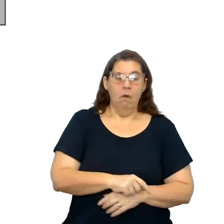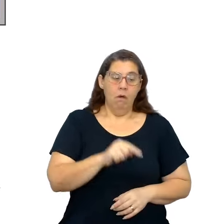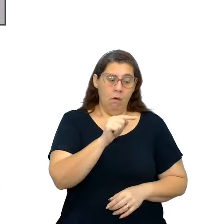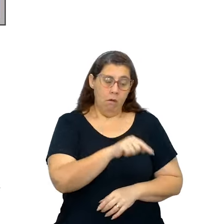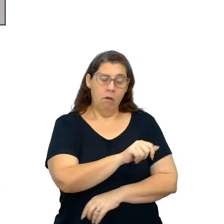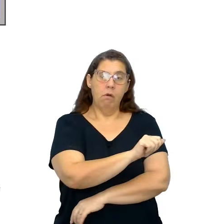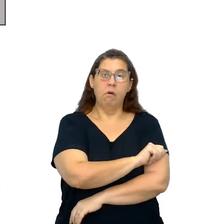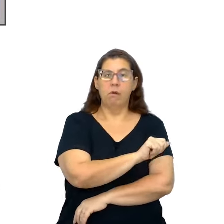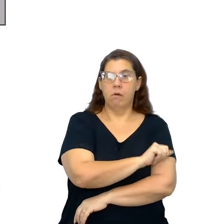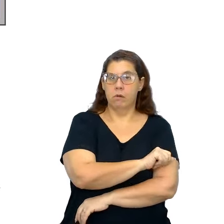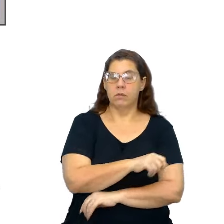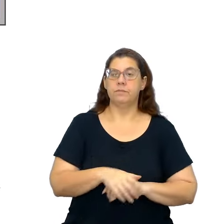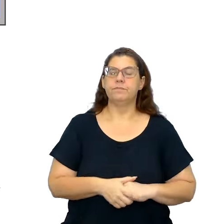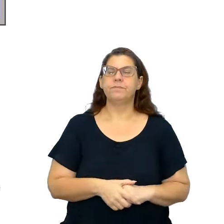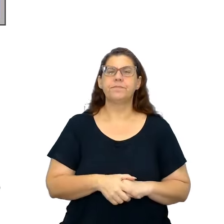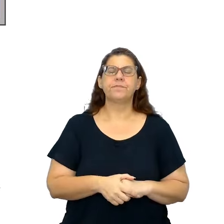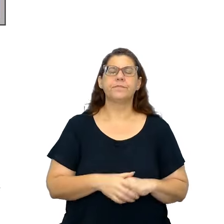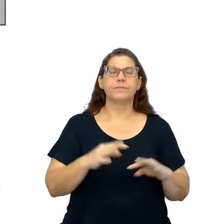faça lá